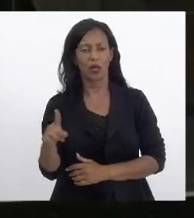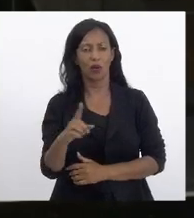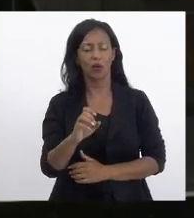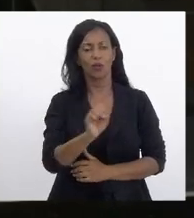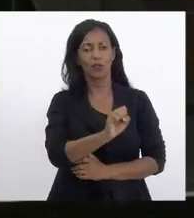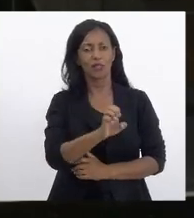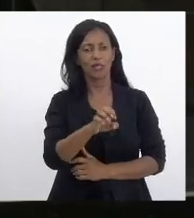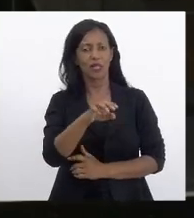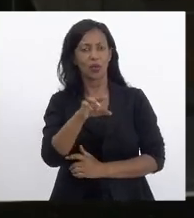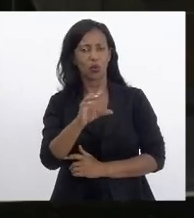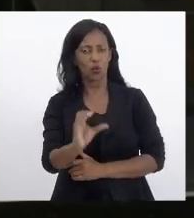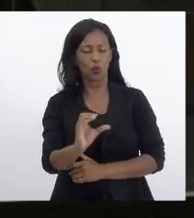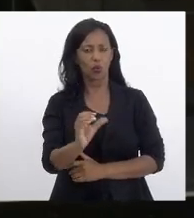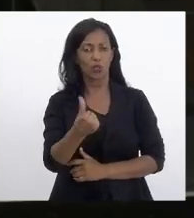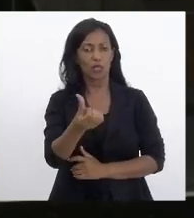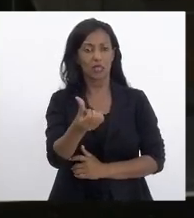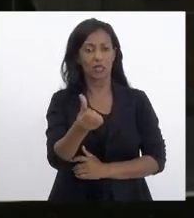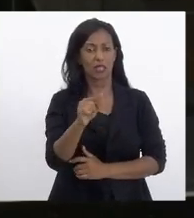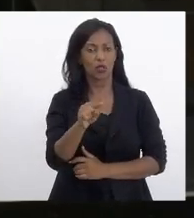6.010, de